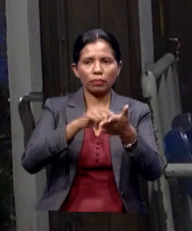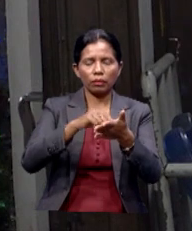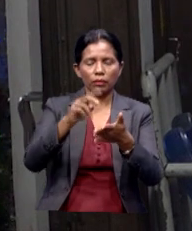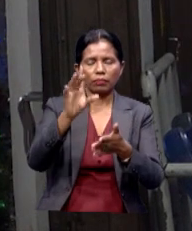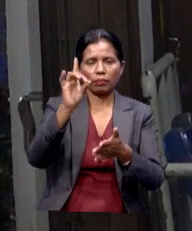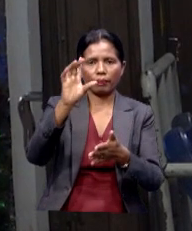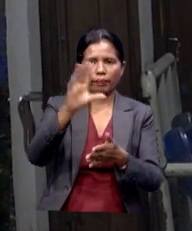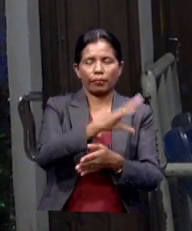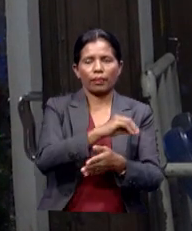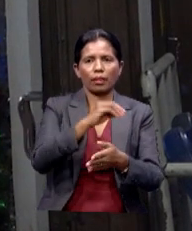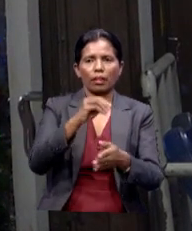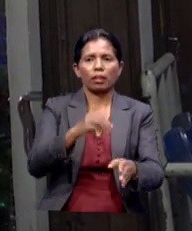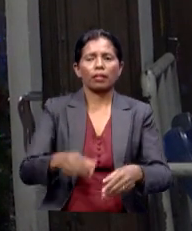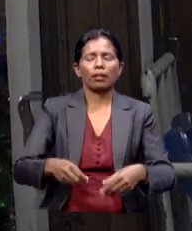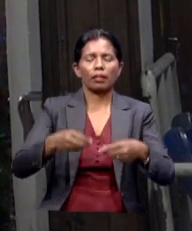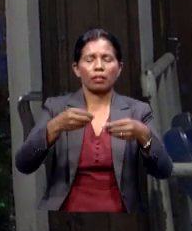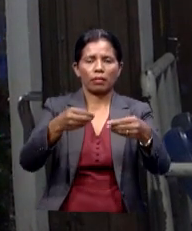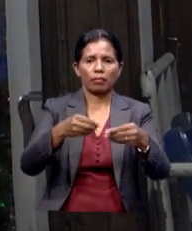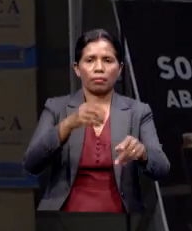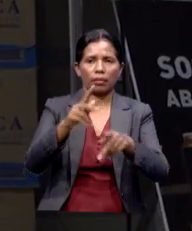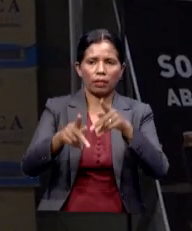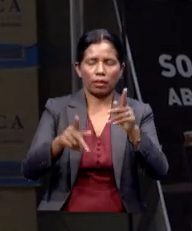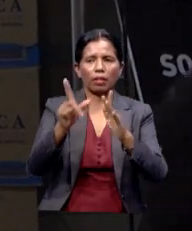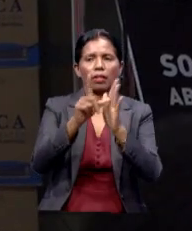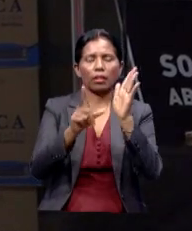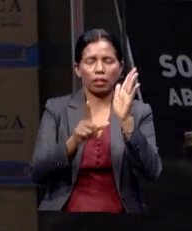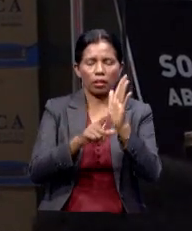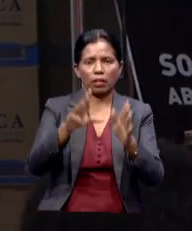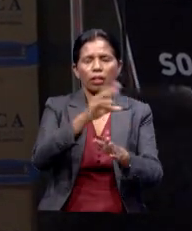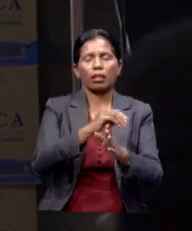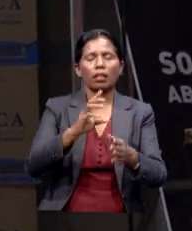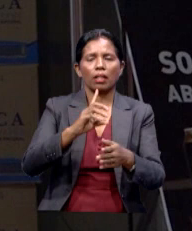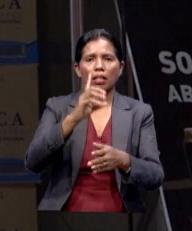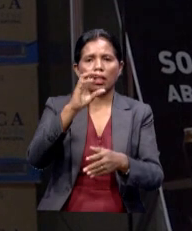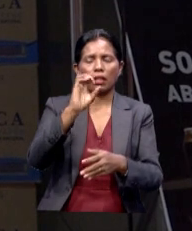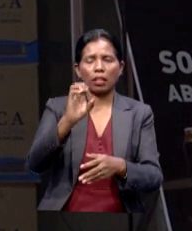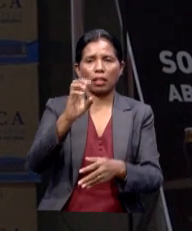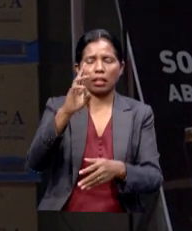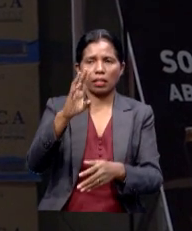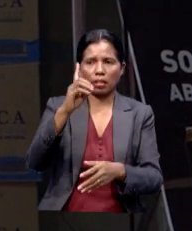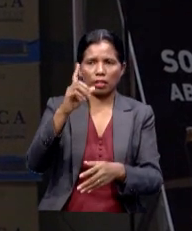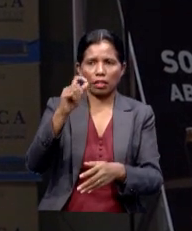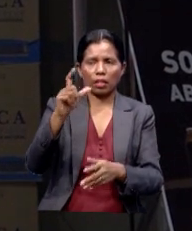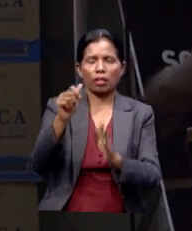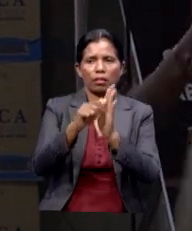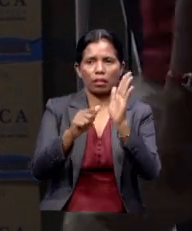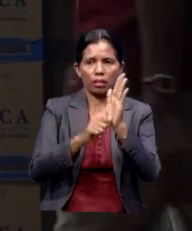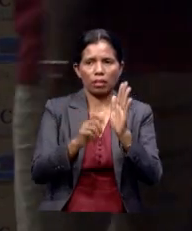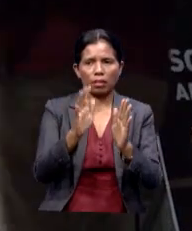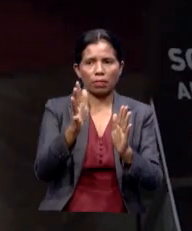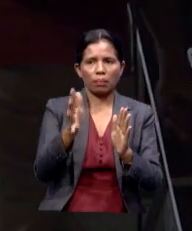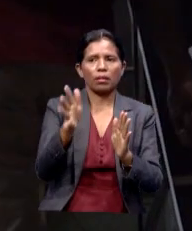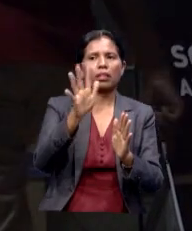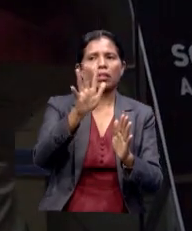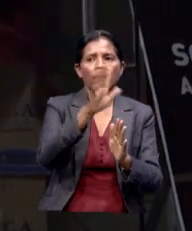sanulu resine fo proteção ba consumidor no lei ina república democrática timor leste e artigo 5 recentolo colia